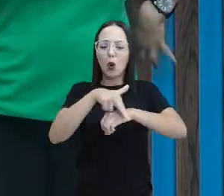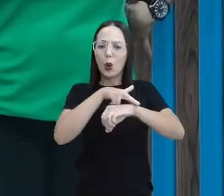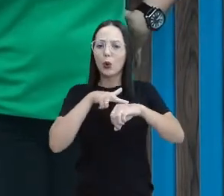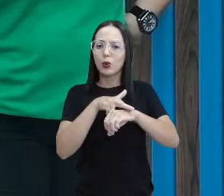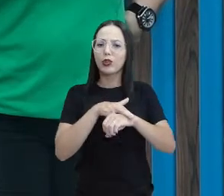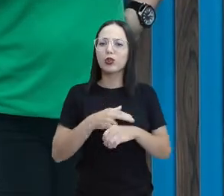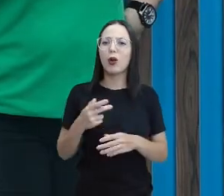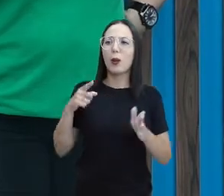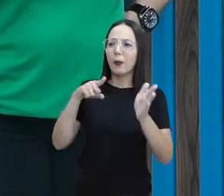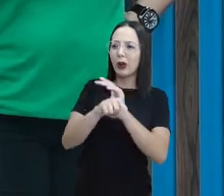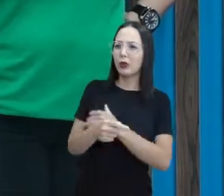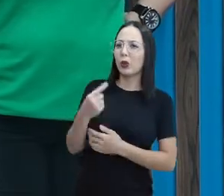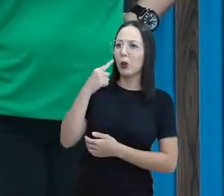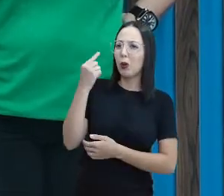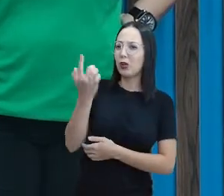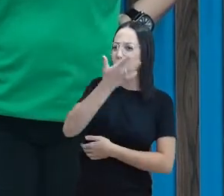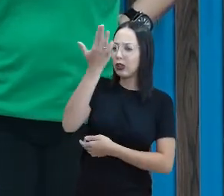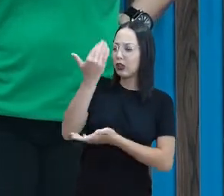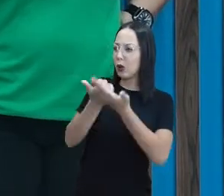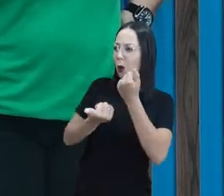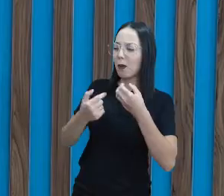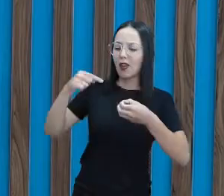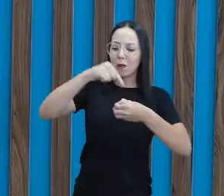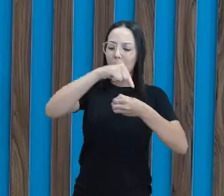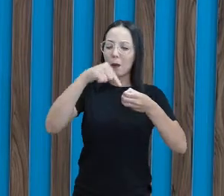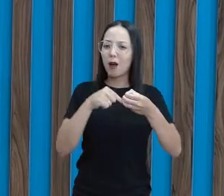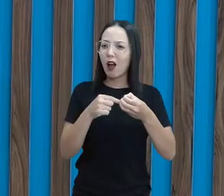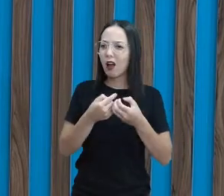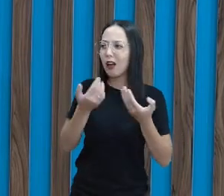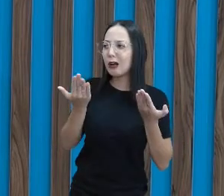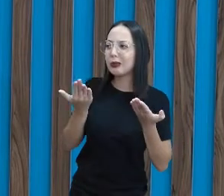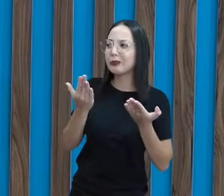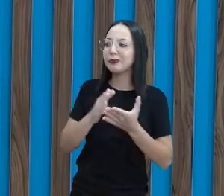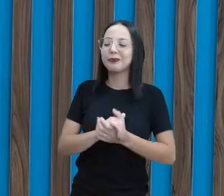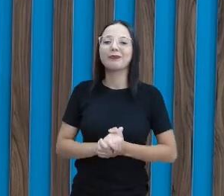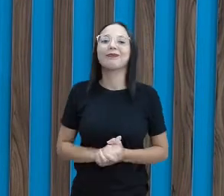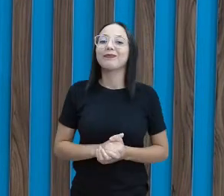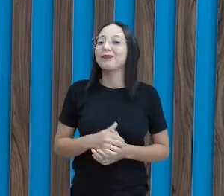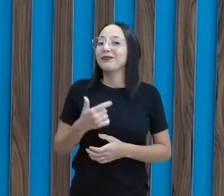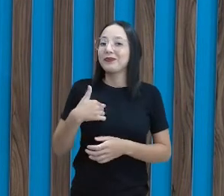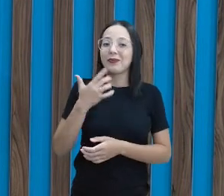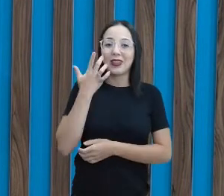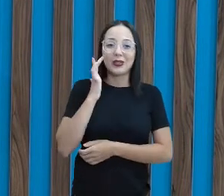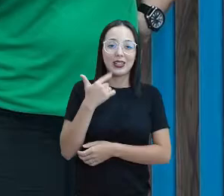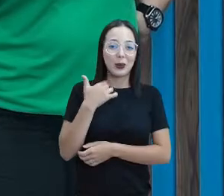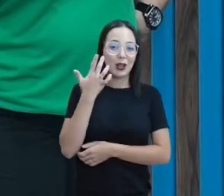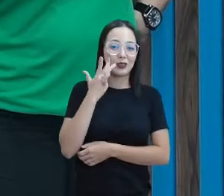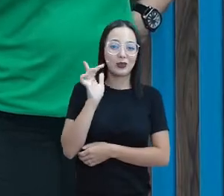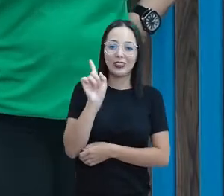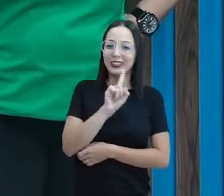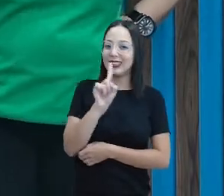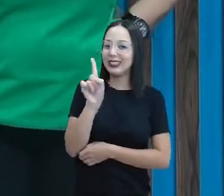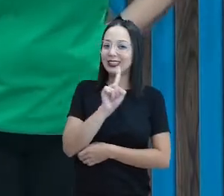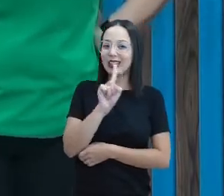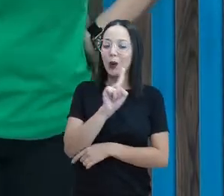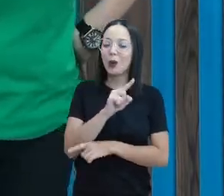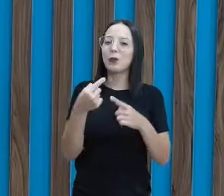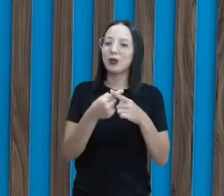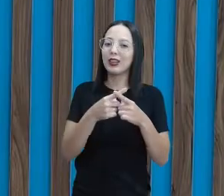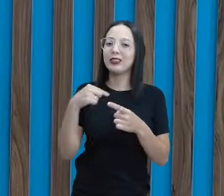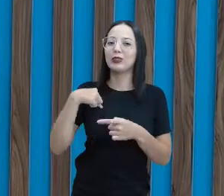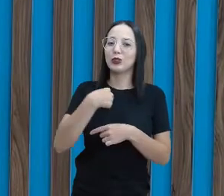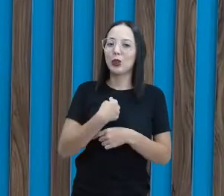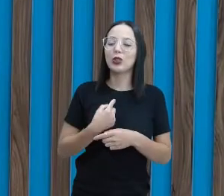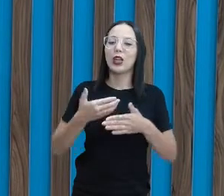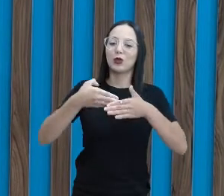que todo mundo ia ter coragem de comer esse morango? Eu não sei, professora. Eu acho que não, não é? Porque estamos acostumados,